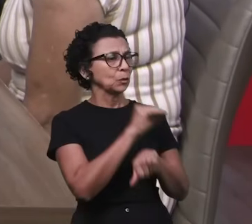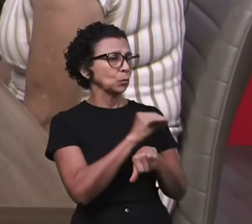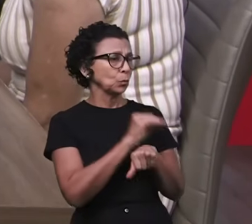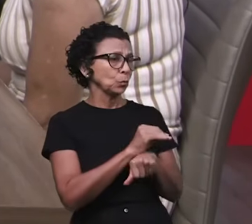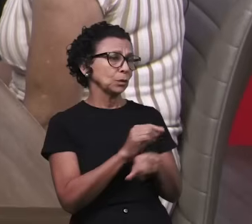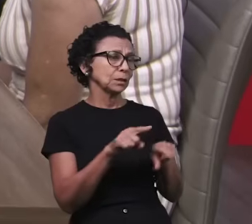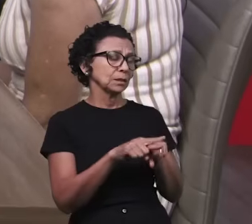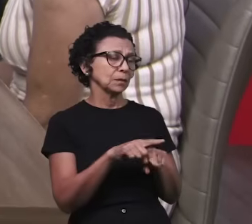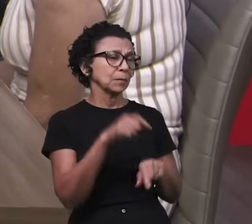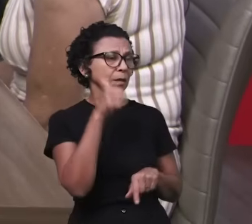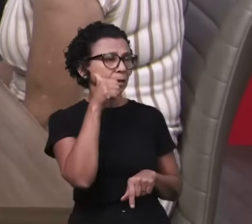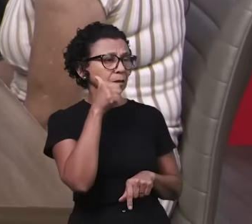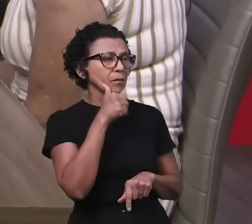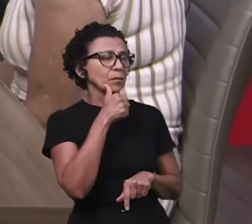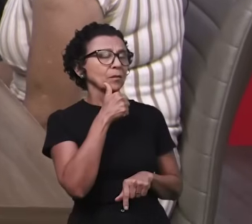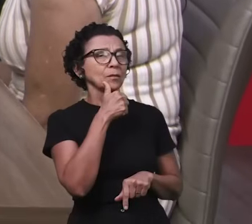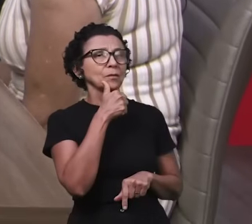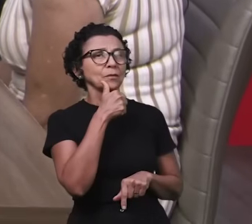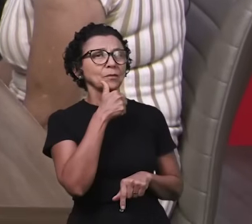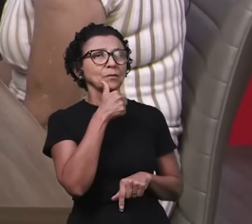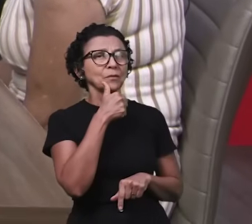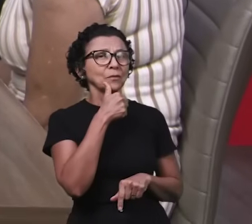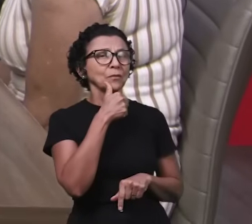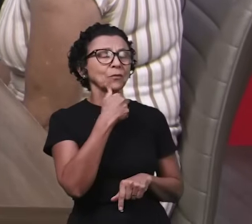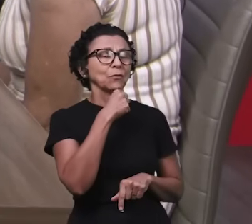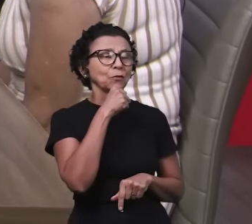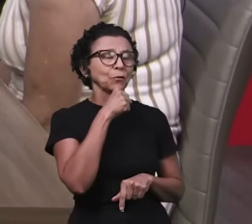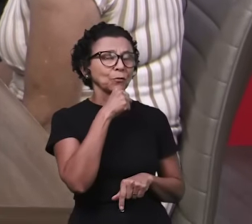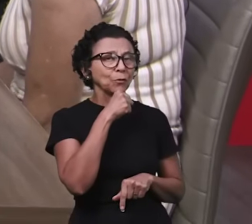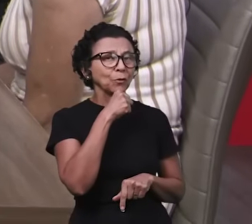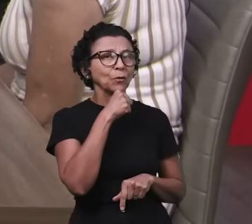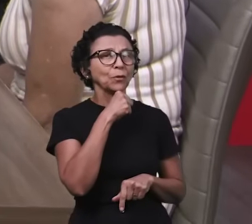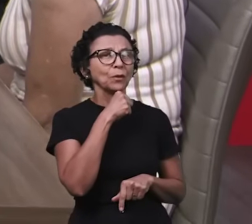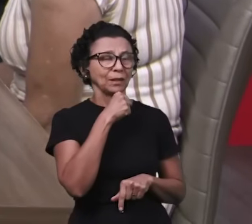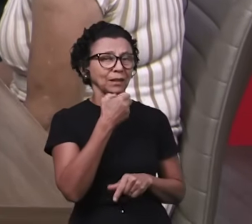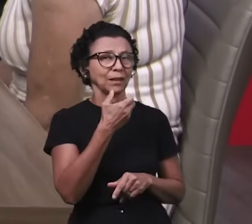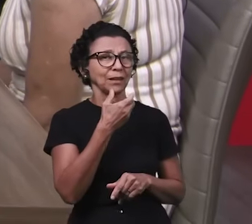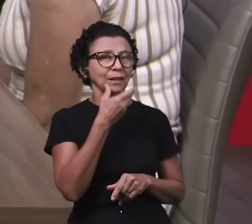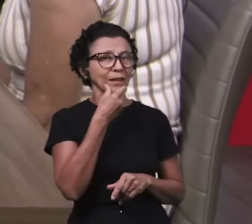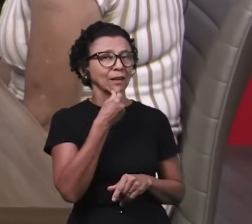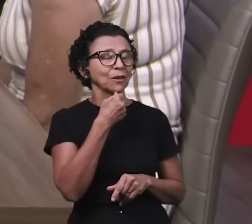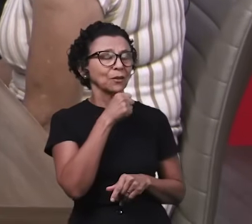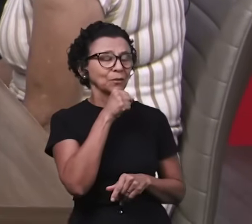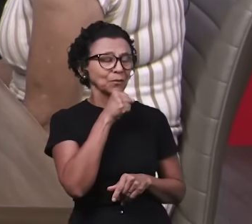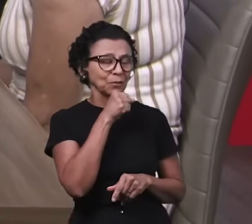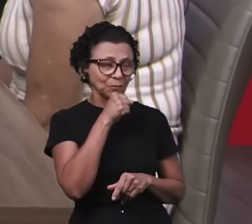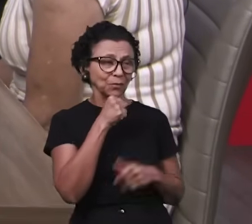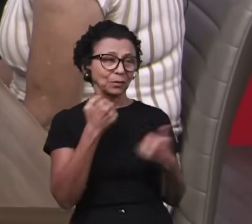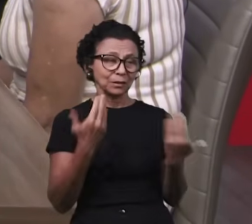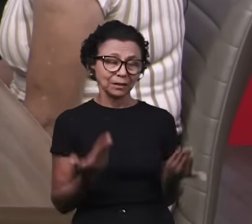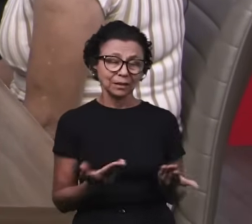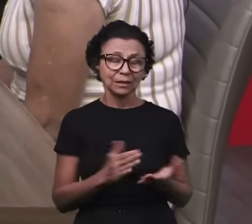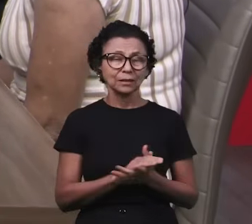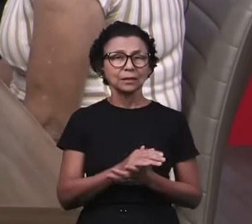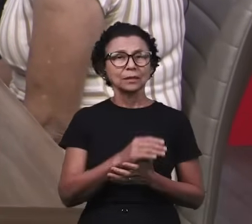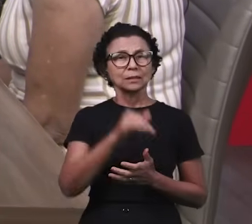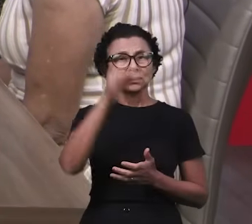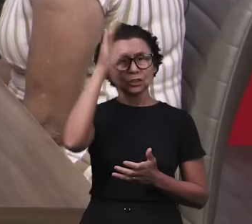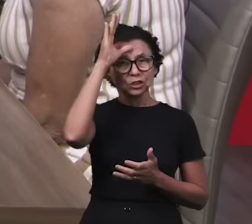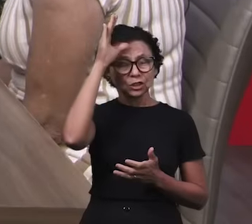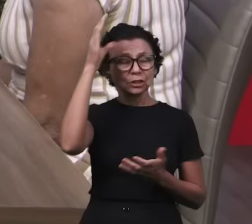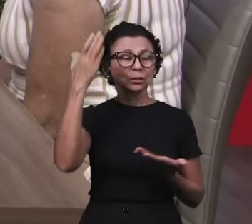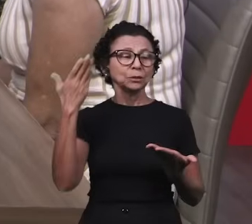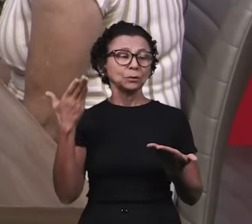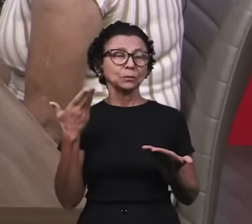pela avó, pelos tios e pelas tias, né? E nós temos a certeza, assim como o Antônio já disse no episódio anterior,